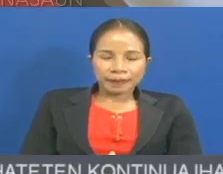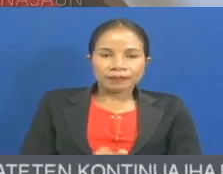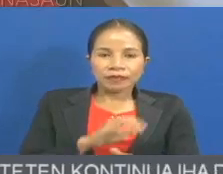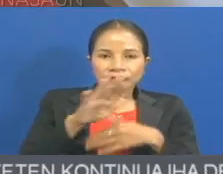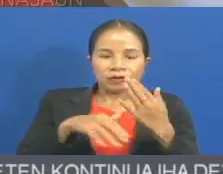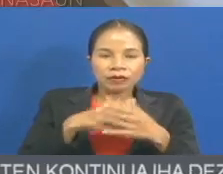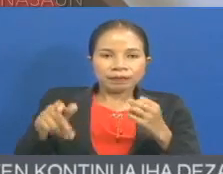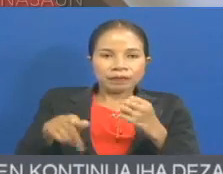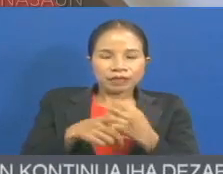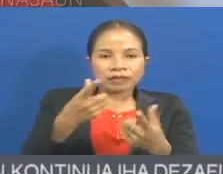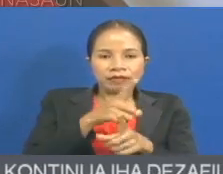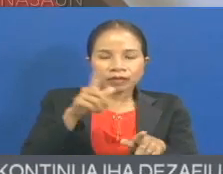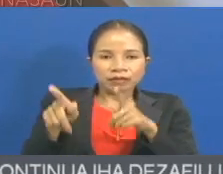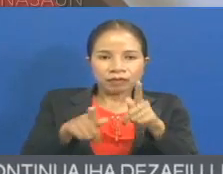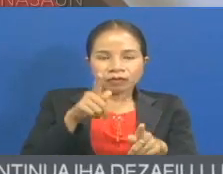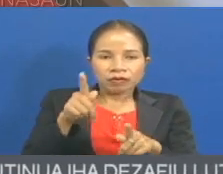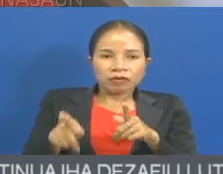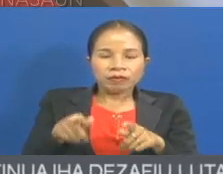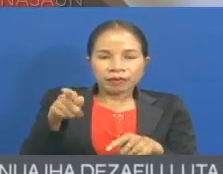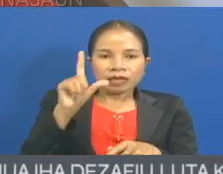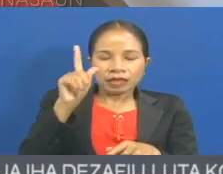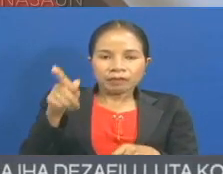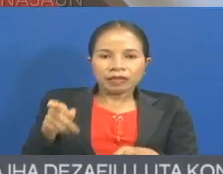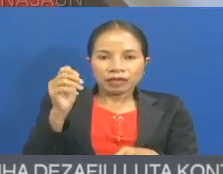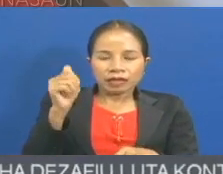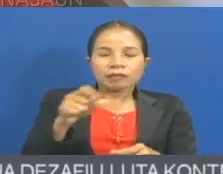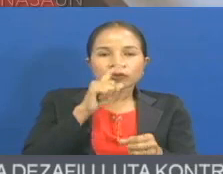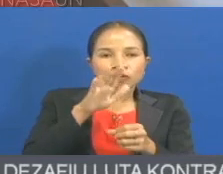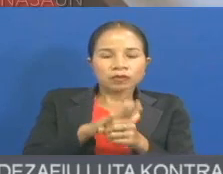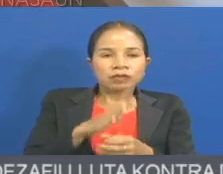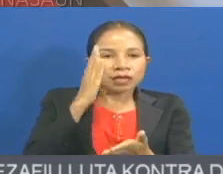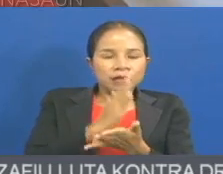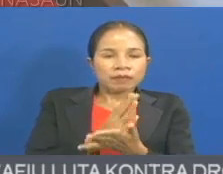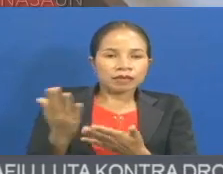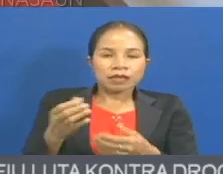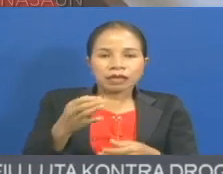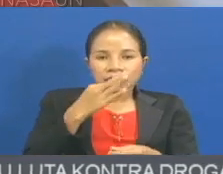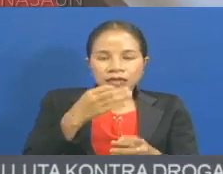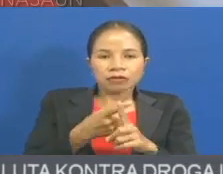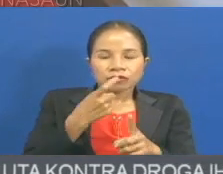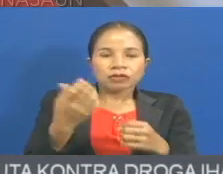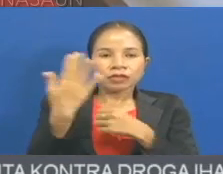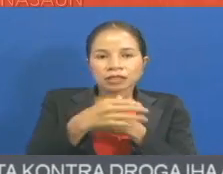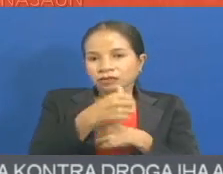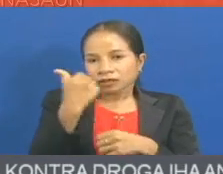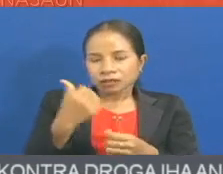Maluxira, Partido Liberta Povo Aileba, PLPA, promete se Hapara importação Aihan, Husi, Rai